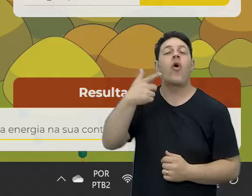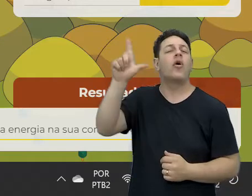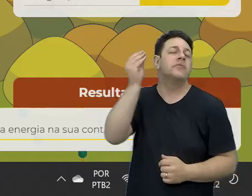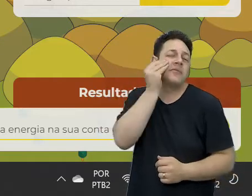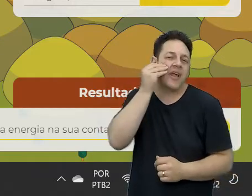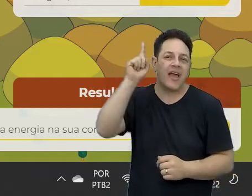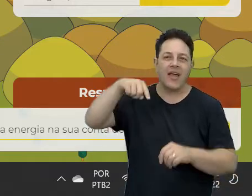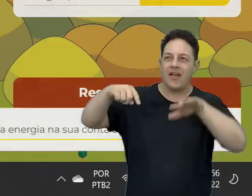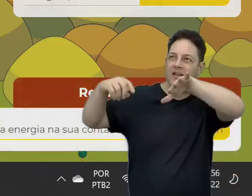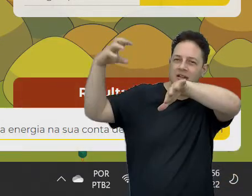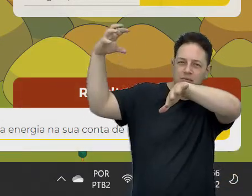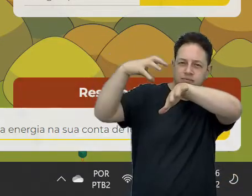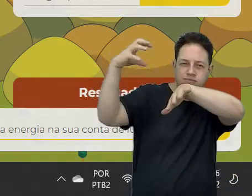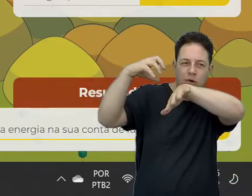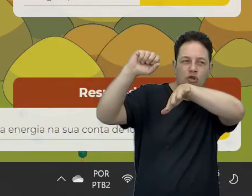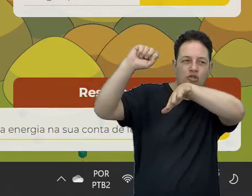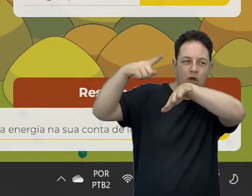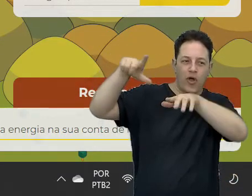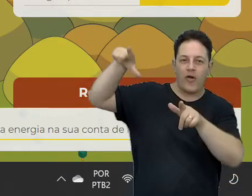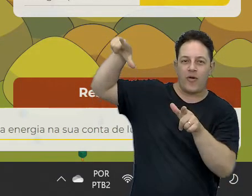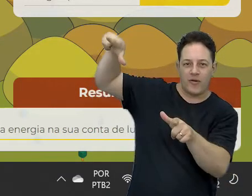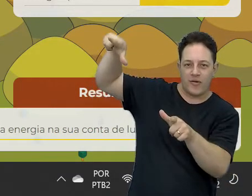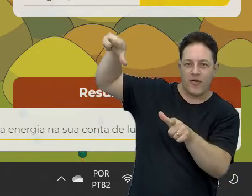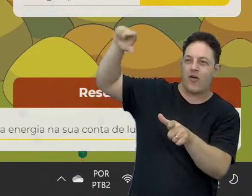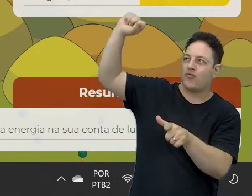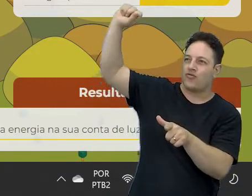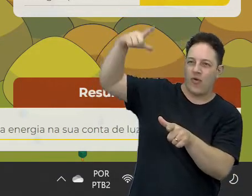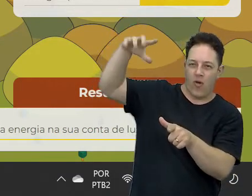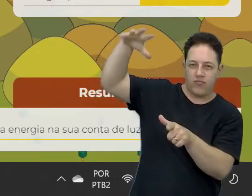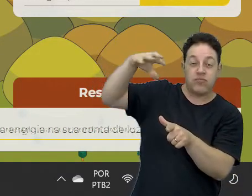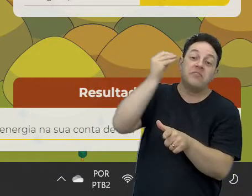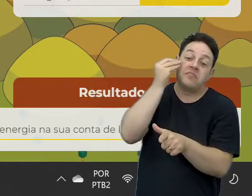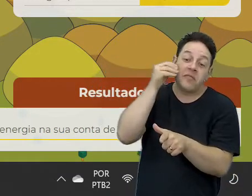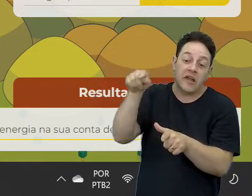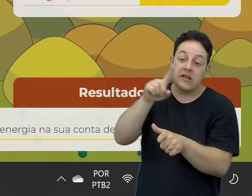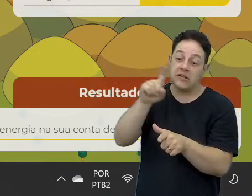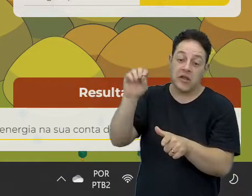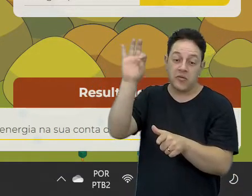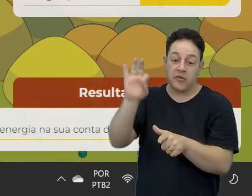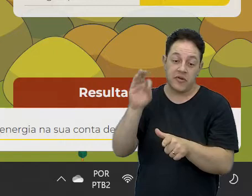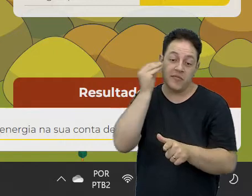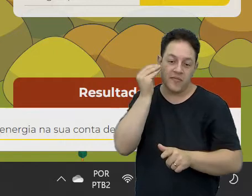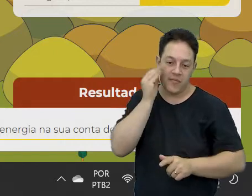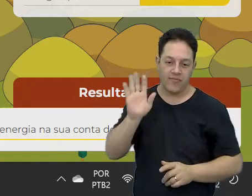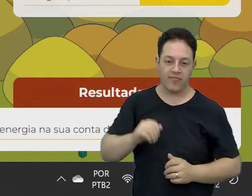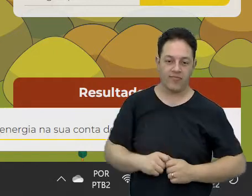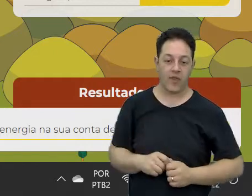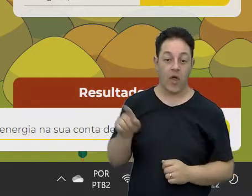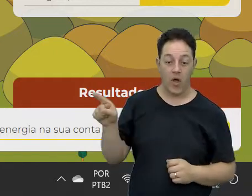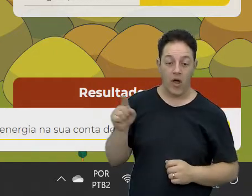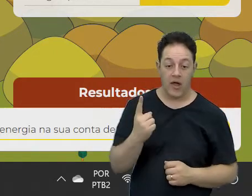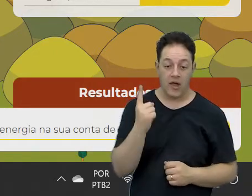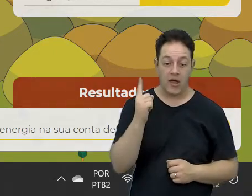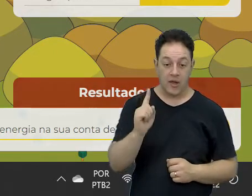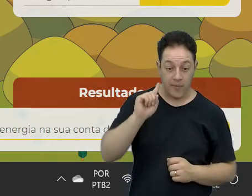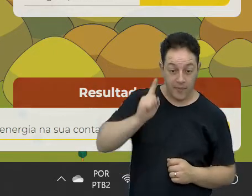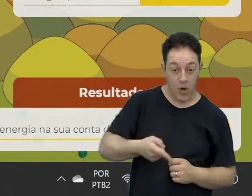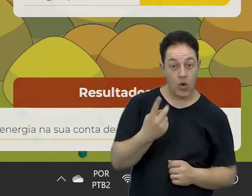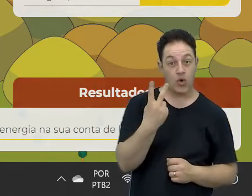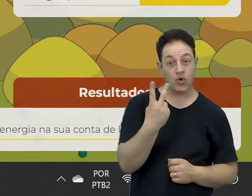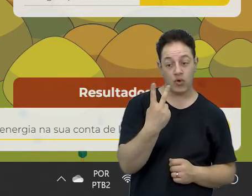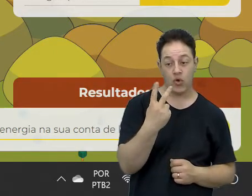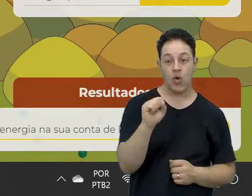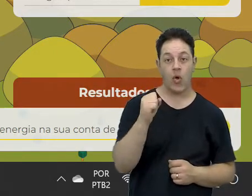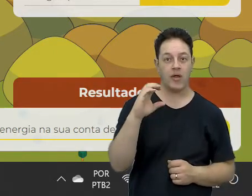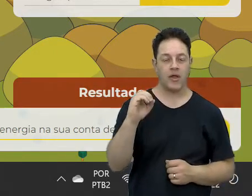ir na solar? Pode, você quer pôr 100% lá? Quero pôr 100% na solar para ver o que acontece. Ó, gasto de 1.280.000. Eu